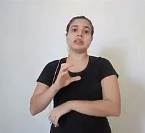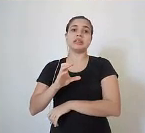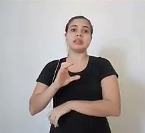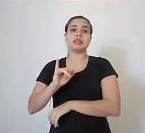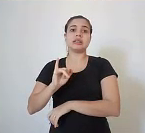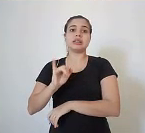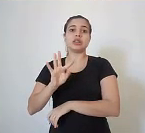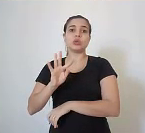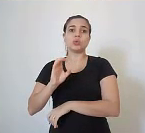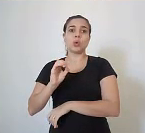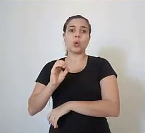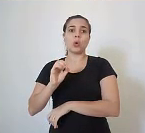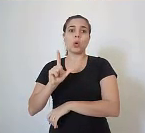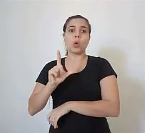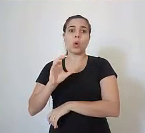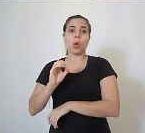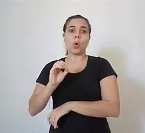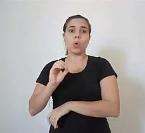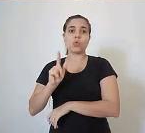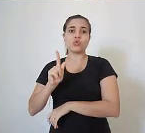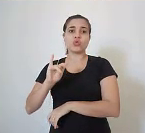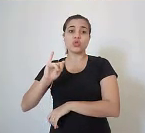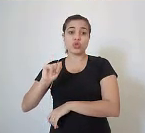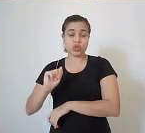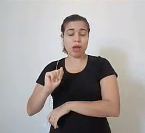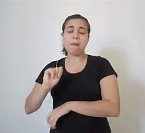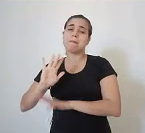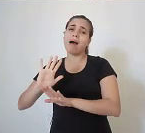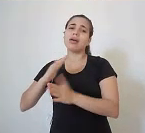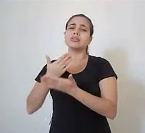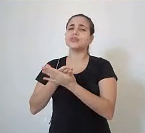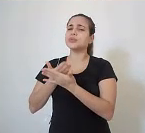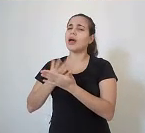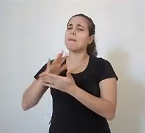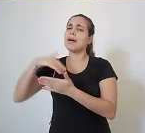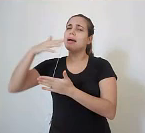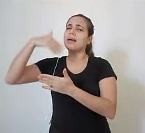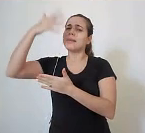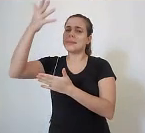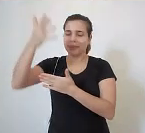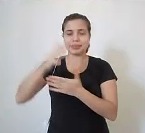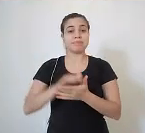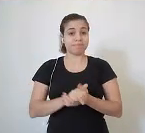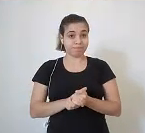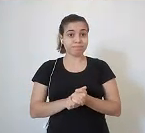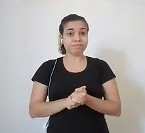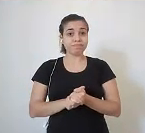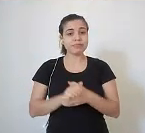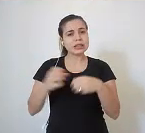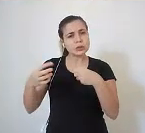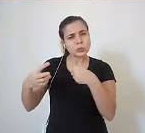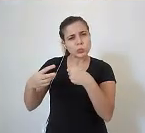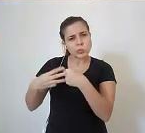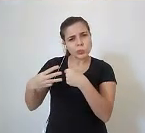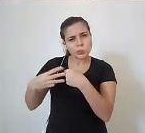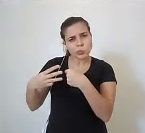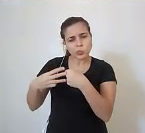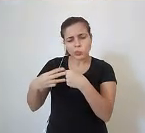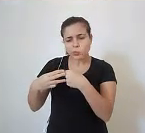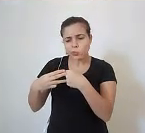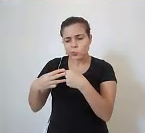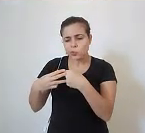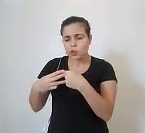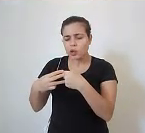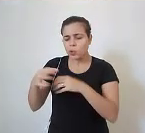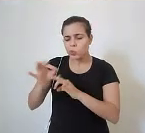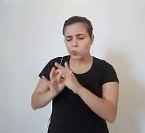citologia, vai ser visto mais à frente nesse ano letivo. As células, elas se unem